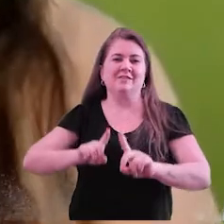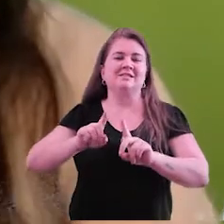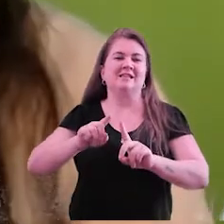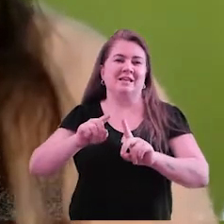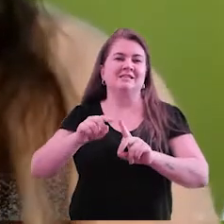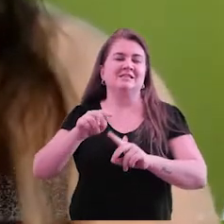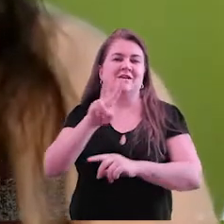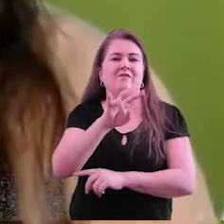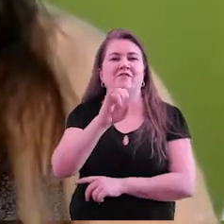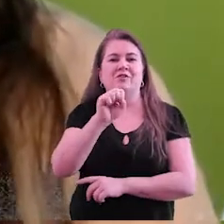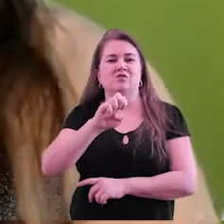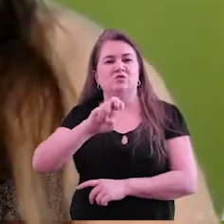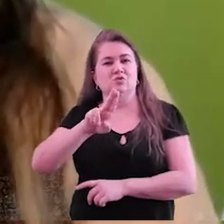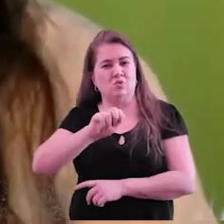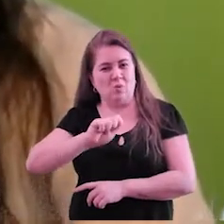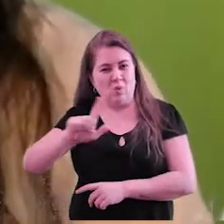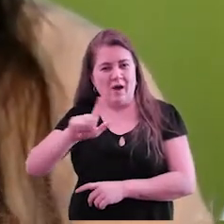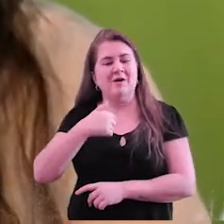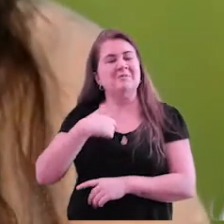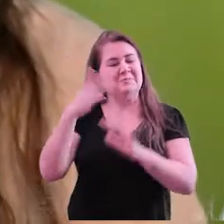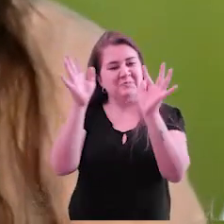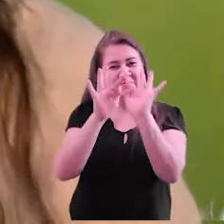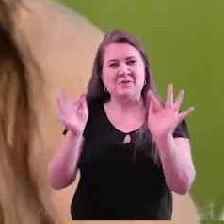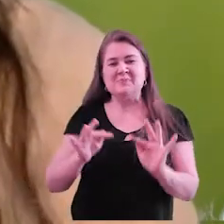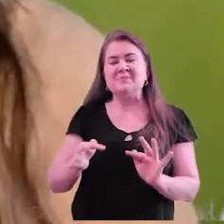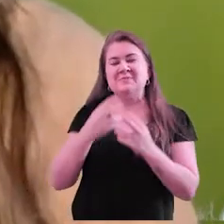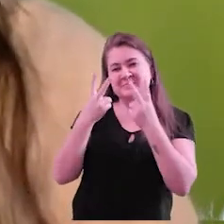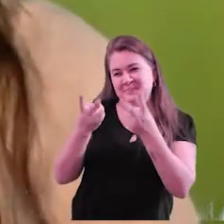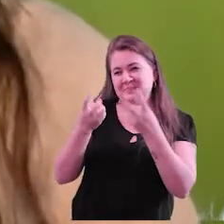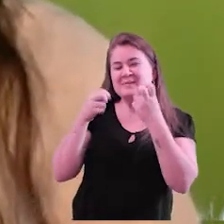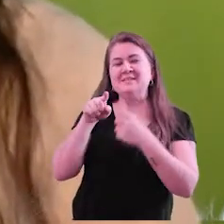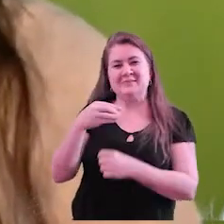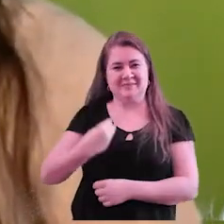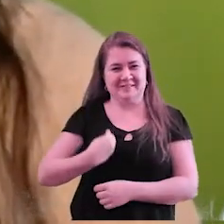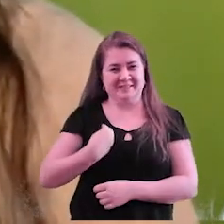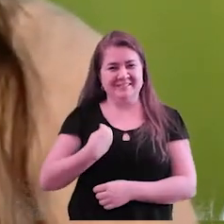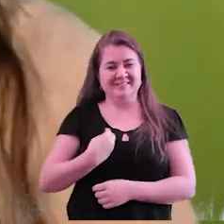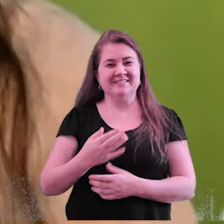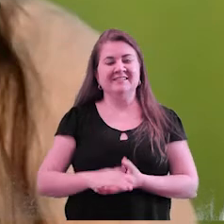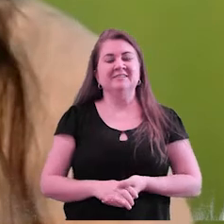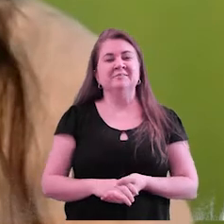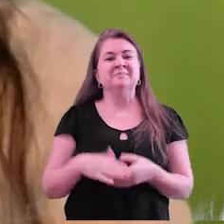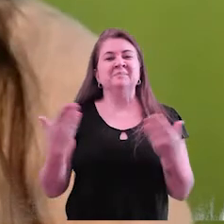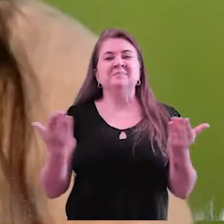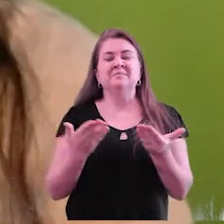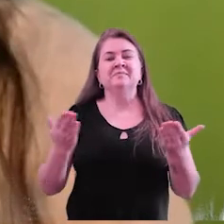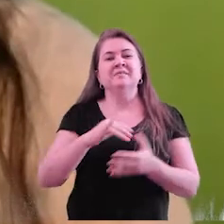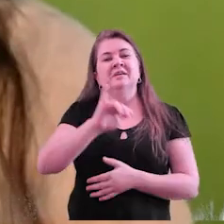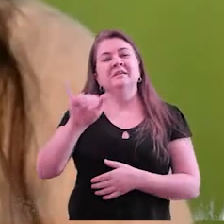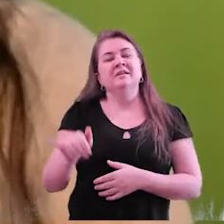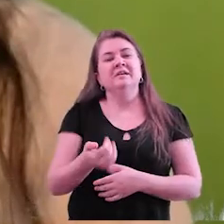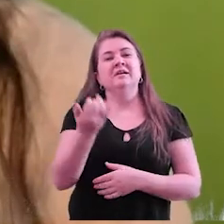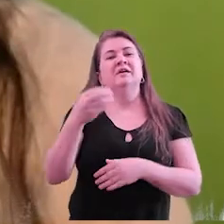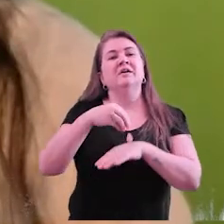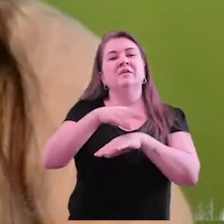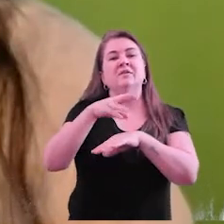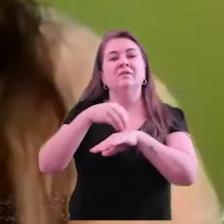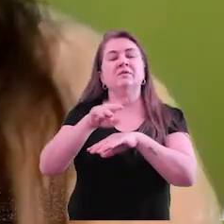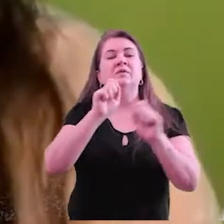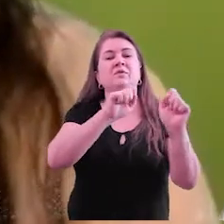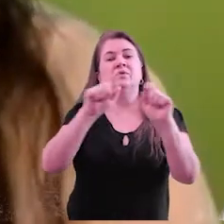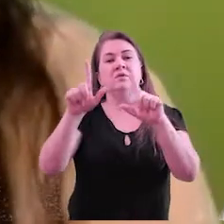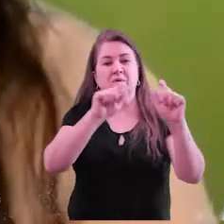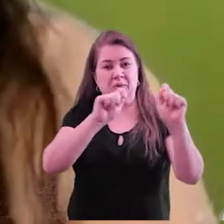satisfeita. Vou aproveitar e compartilhar meus slides. Enquanto faço minha